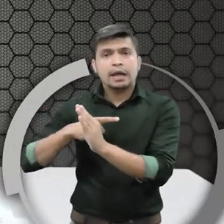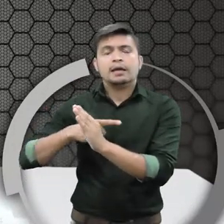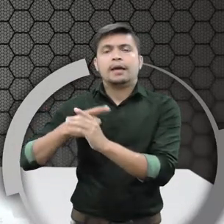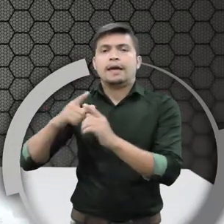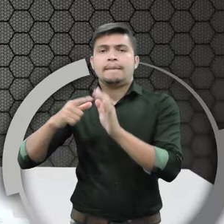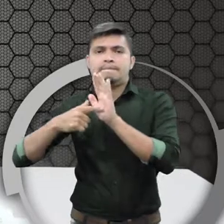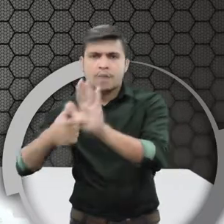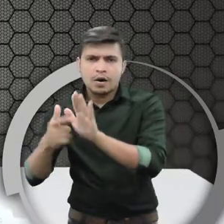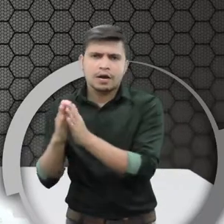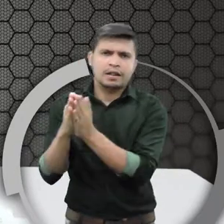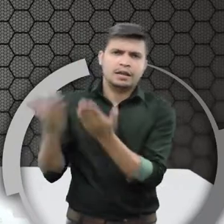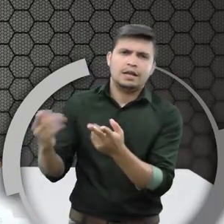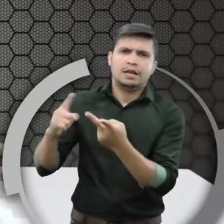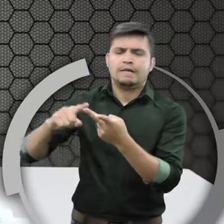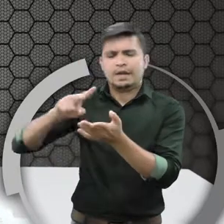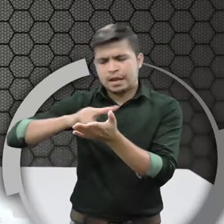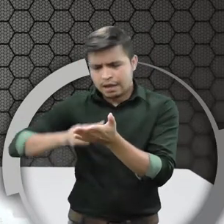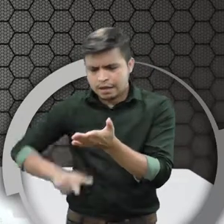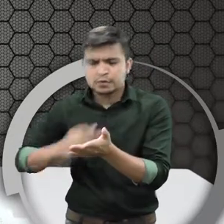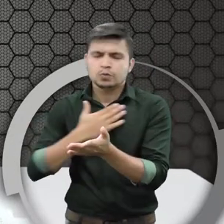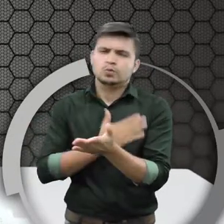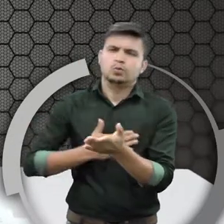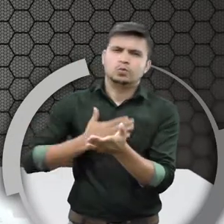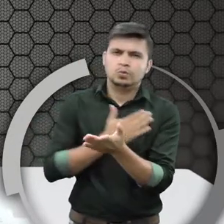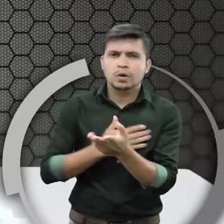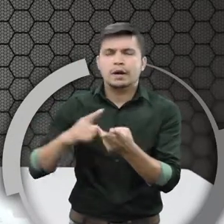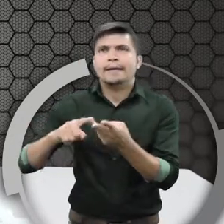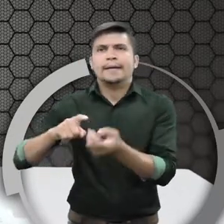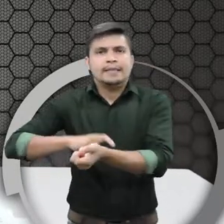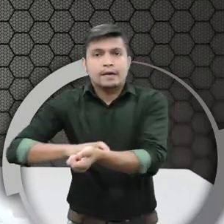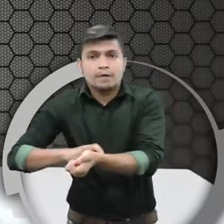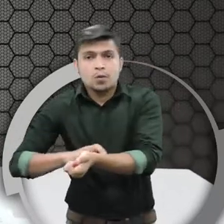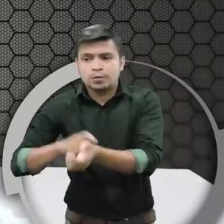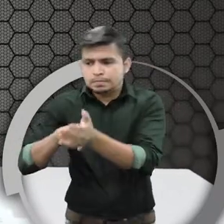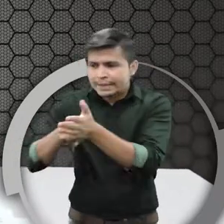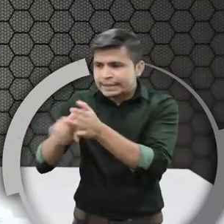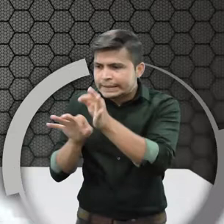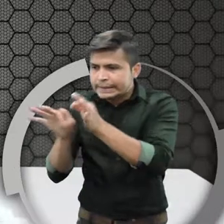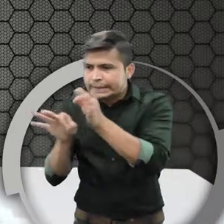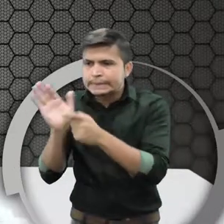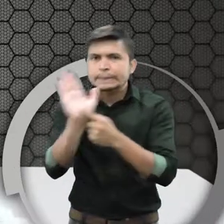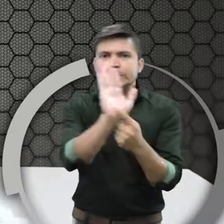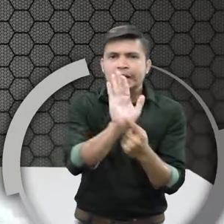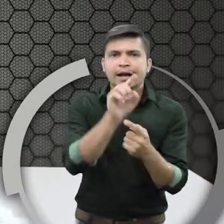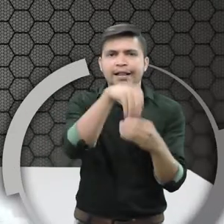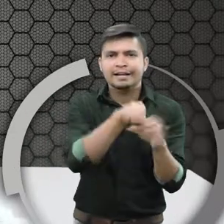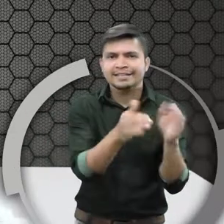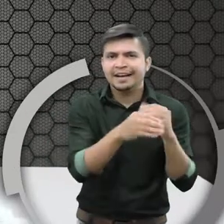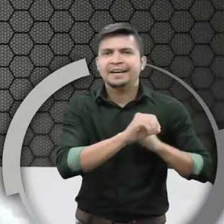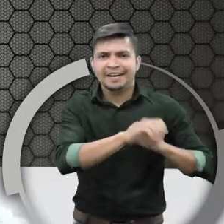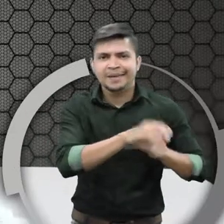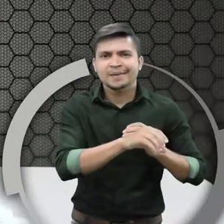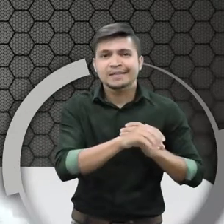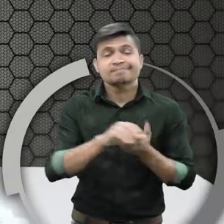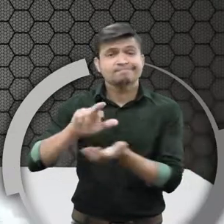leitura prazerosa ou, às vezes, o nervoso de organizar uma pesquisa para apresentação de um trabalho. Então, assim,